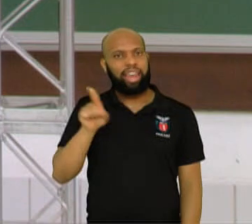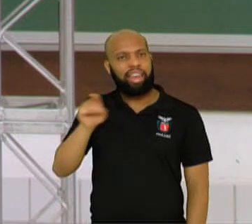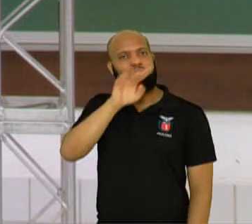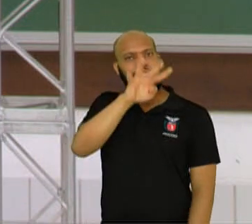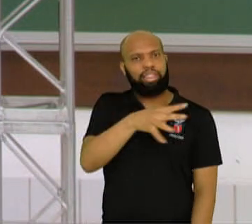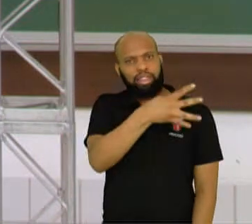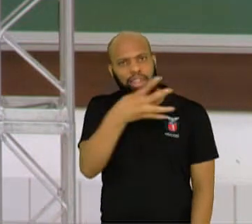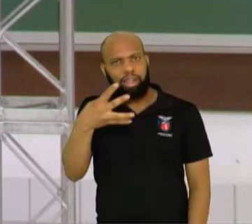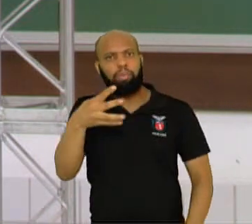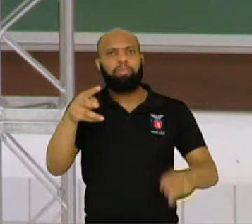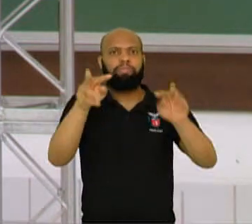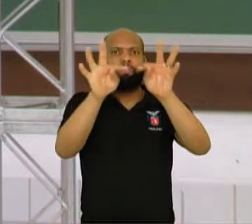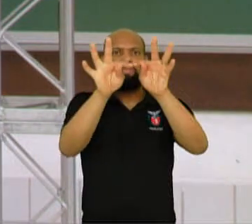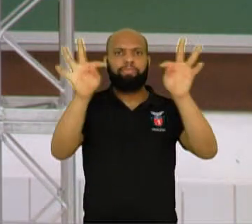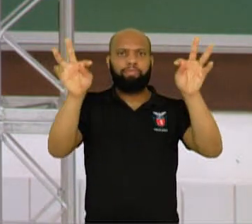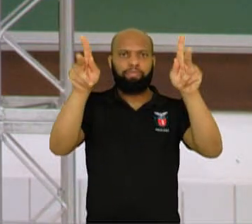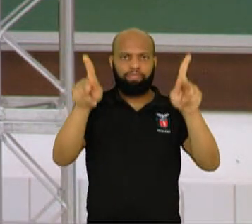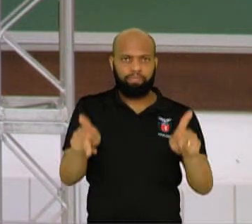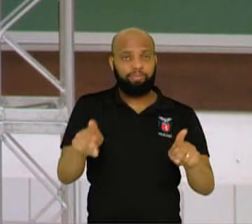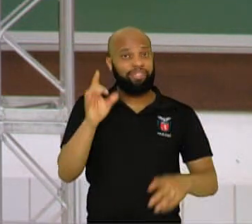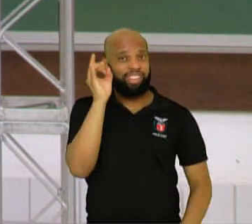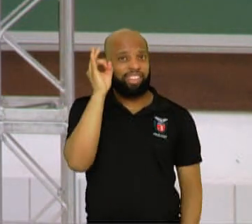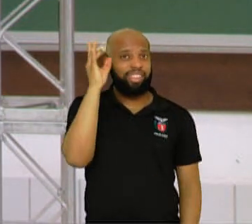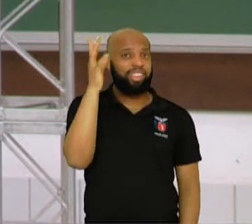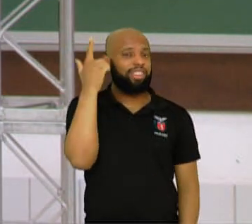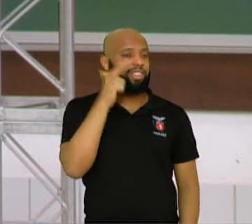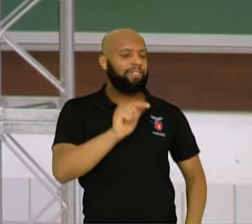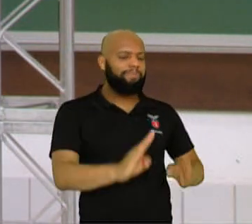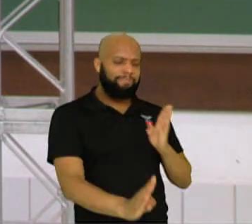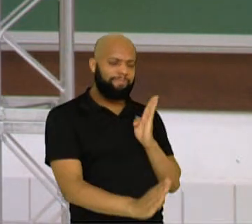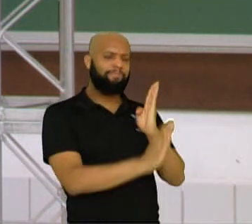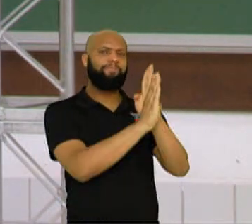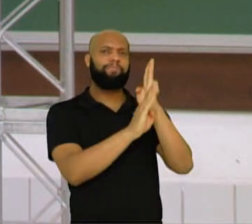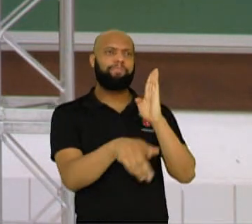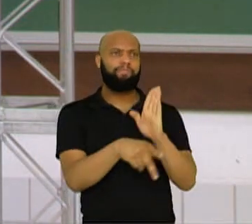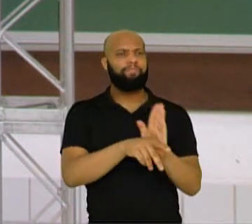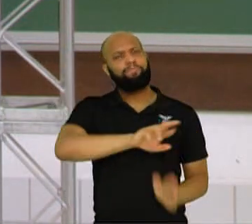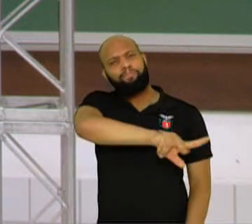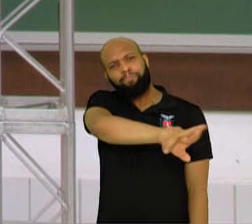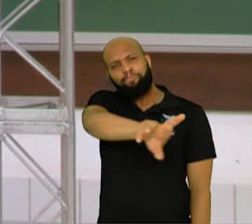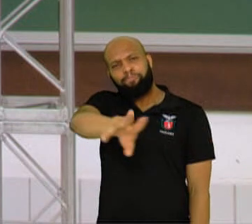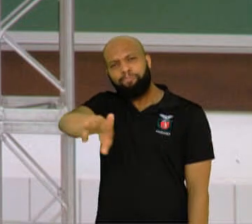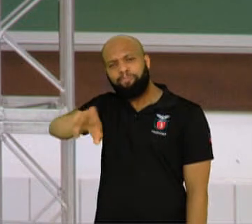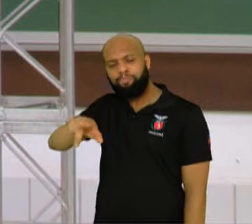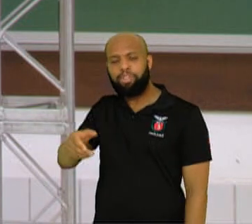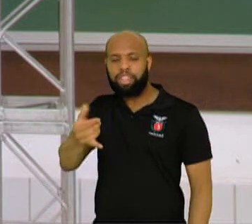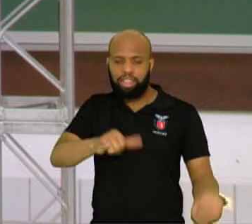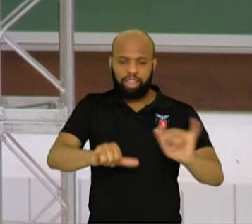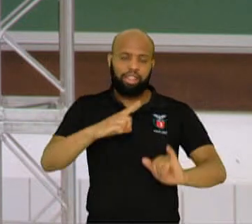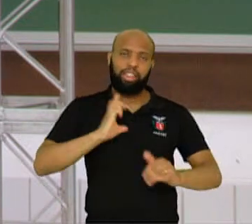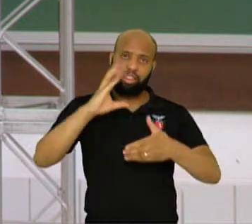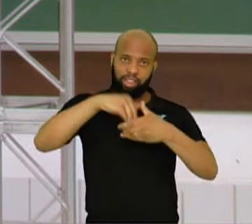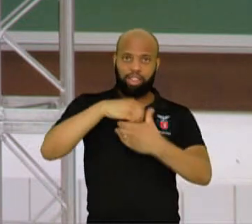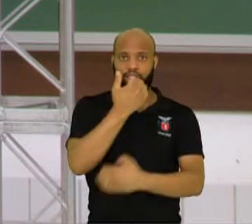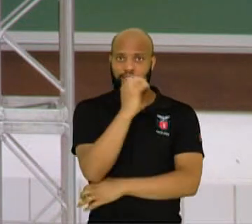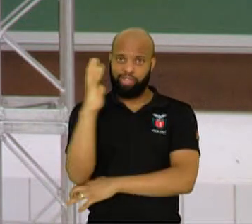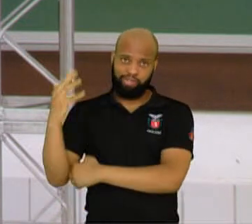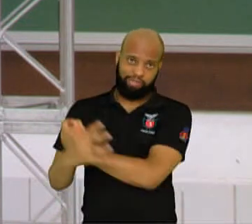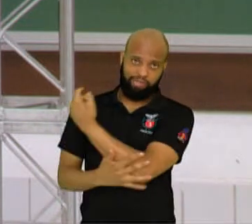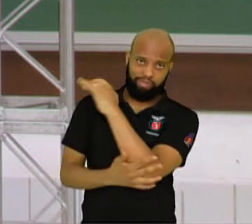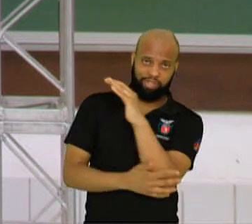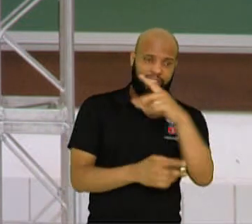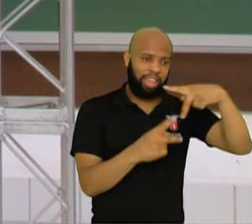a tabela periódica, facilita a identificação desses mais diversos elementos que nós encontramos na natureza.